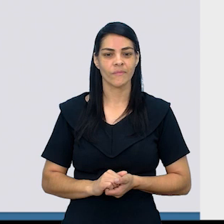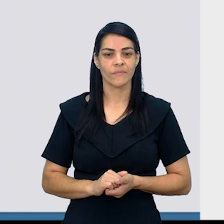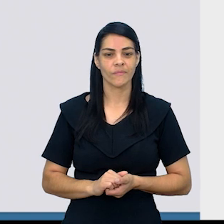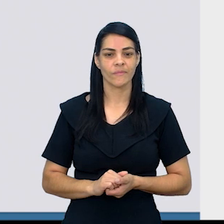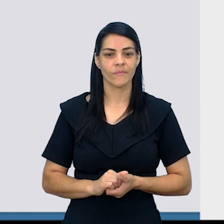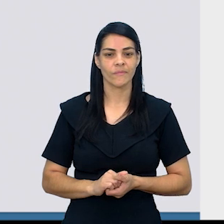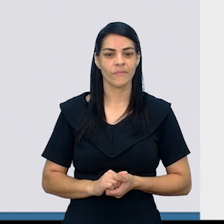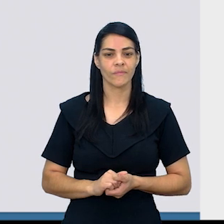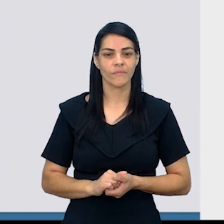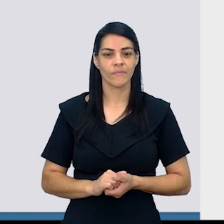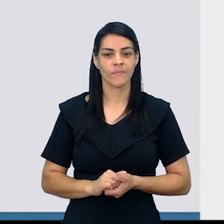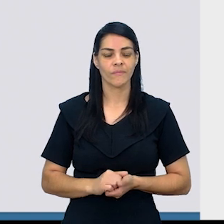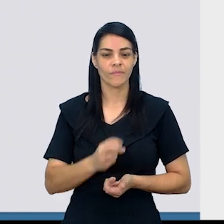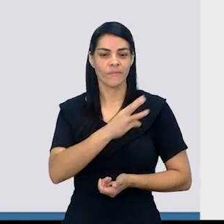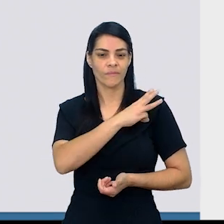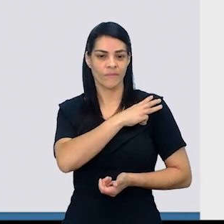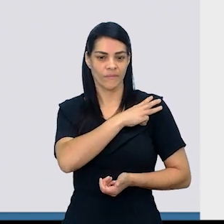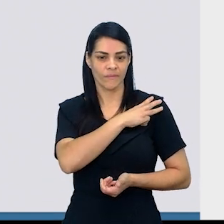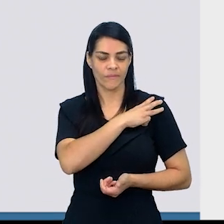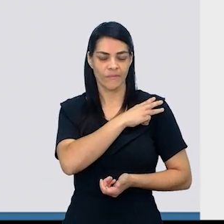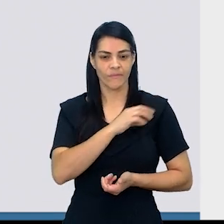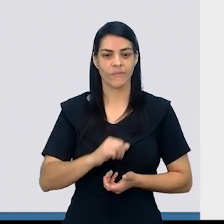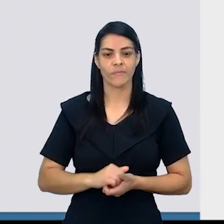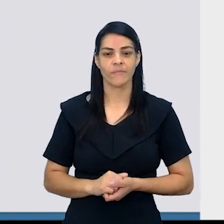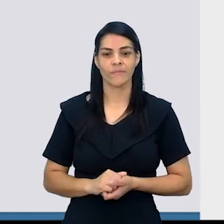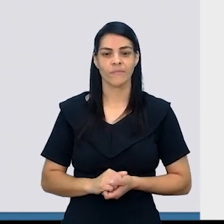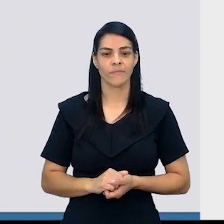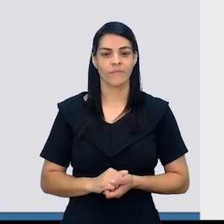e aqui eu vou colocar isso no médico